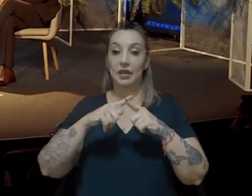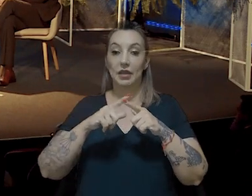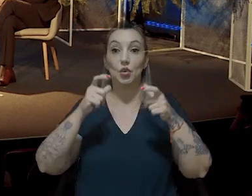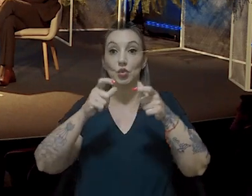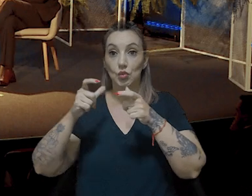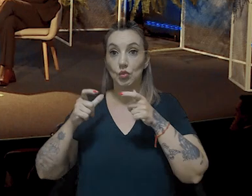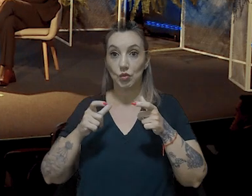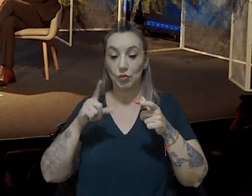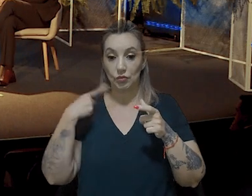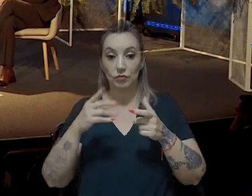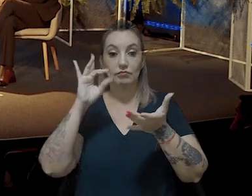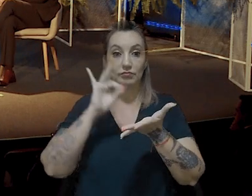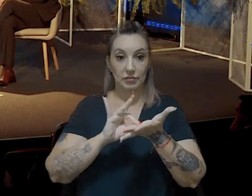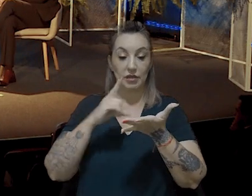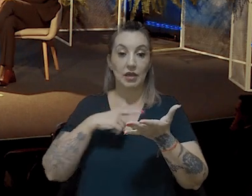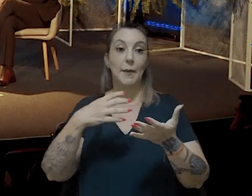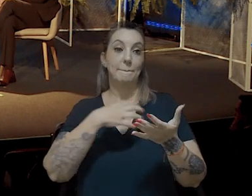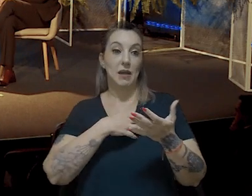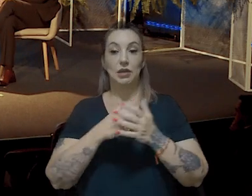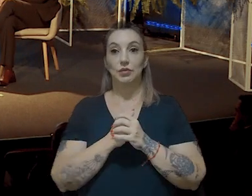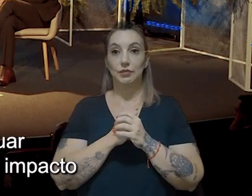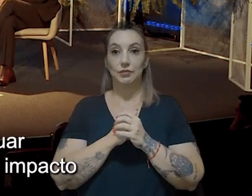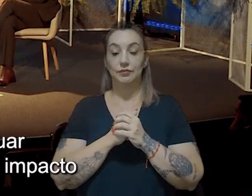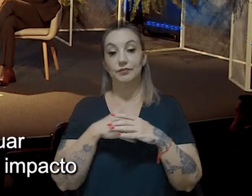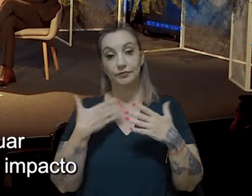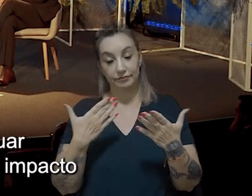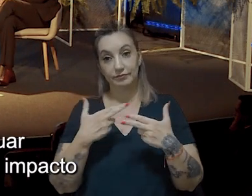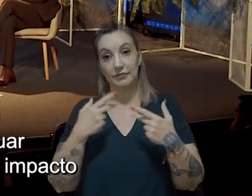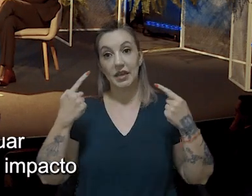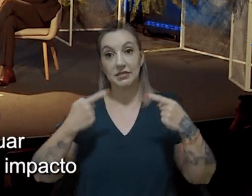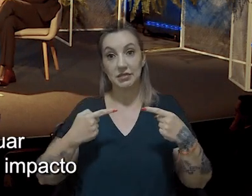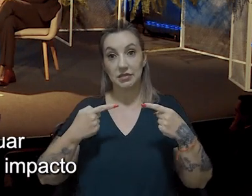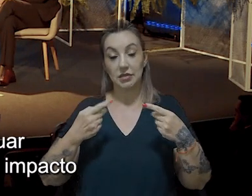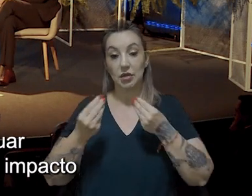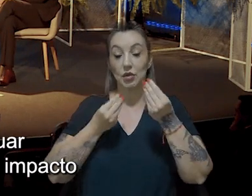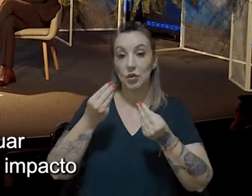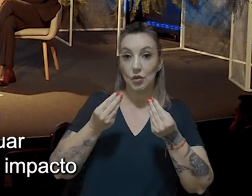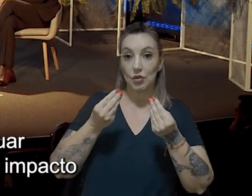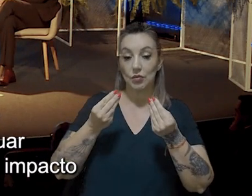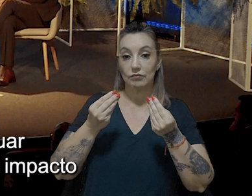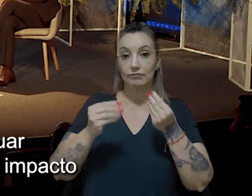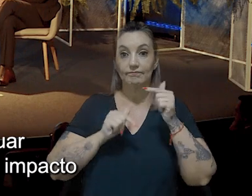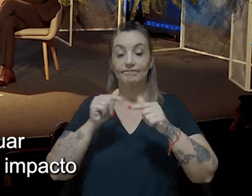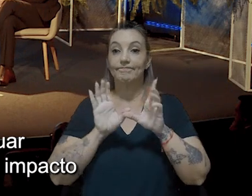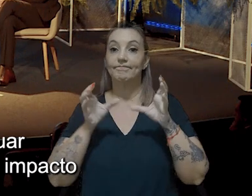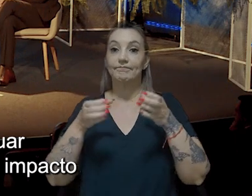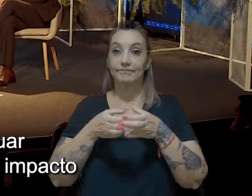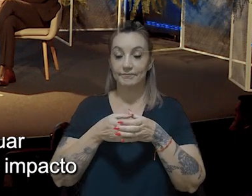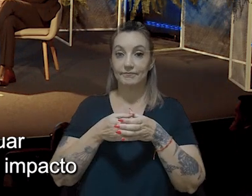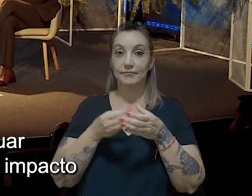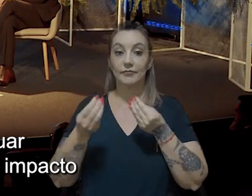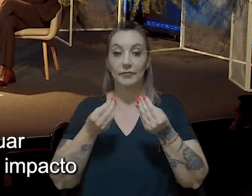localmente de fato tem muito Impacto né então o grande desafio é como atuar com a comunidade